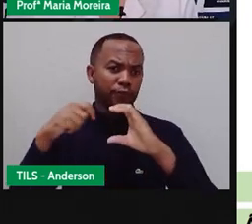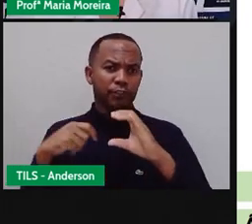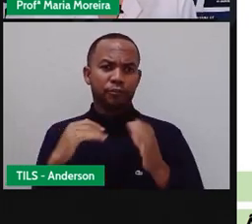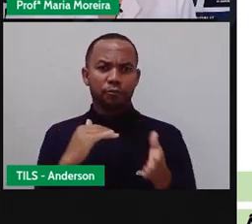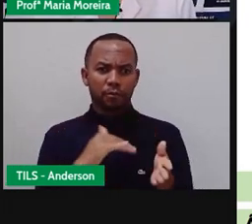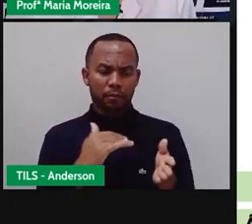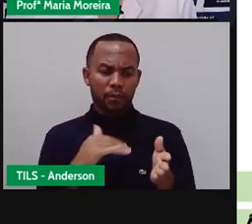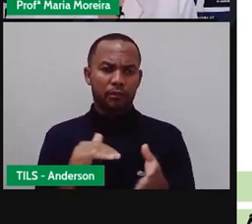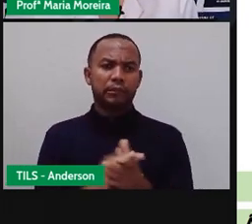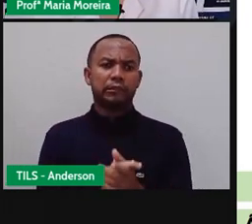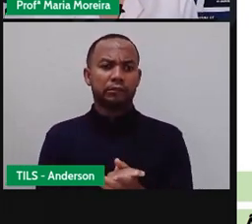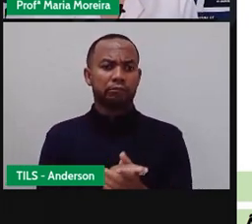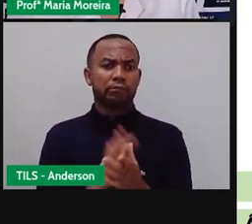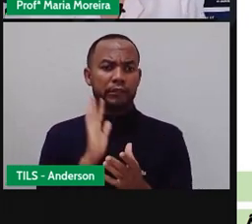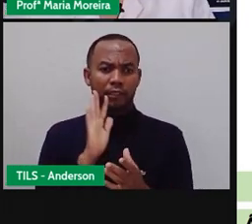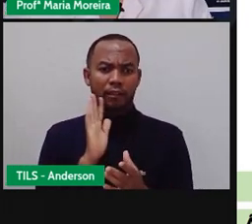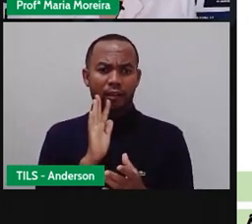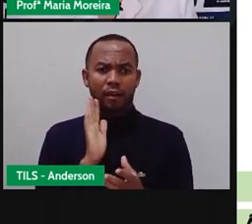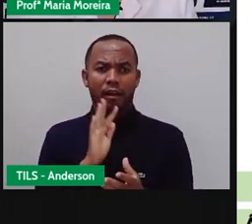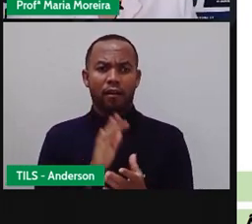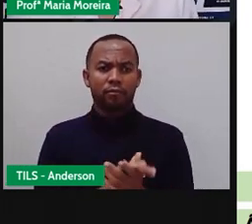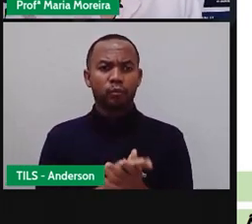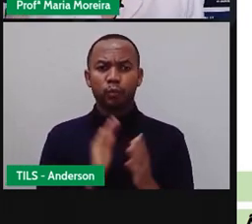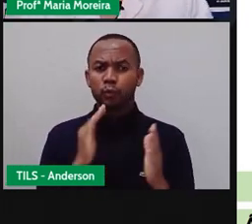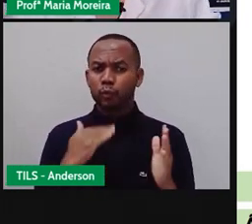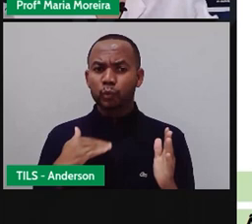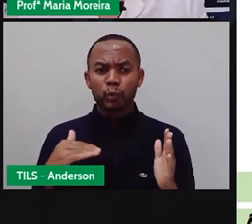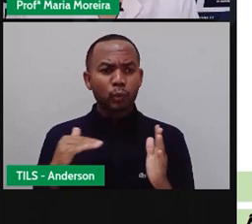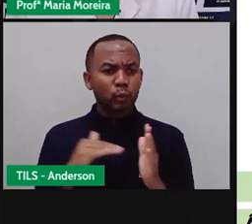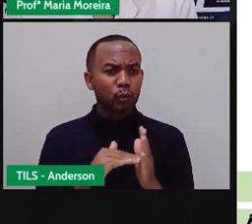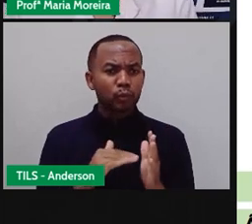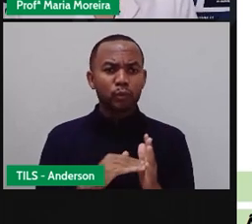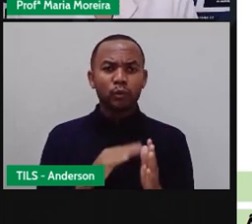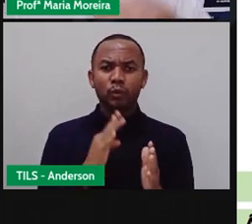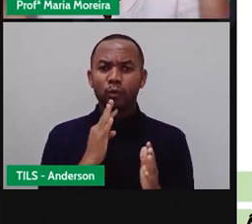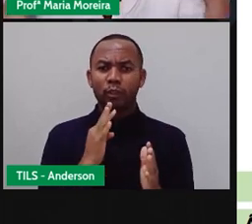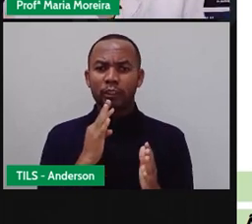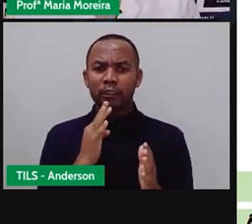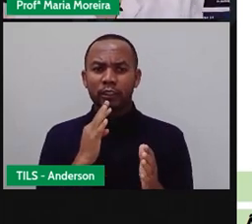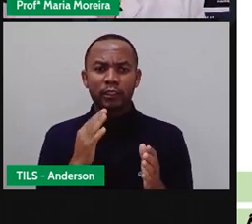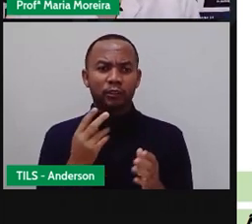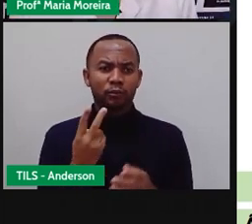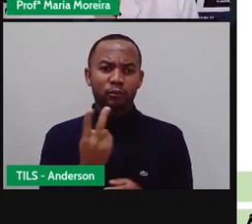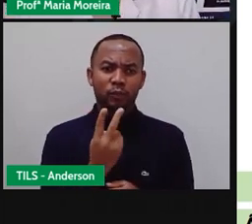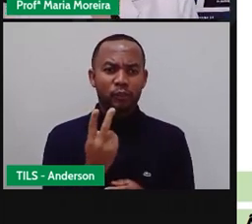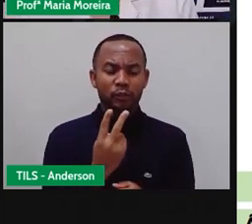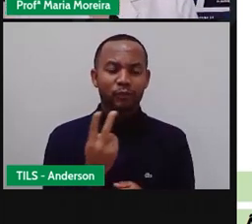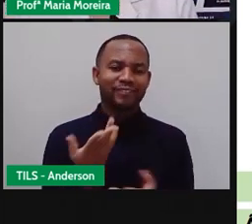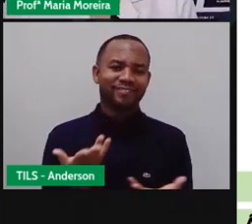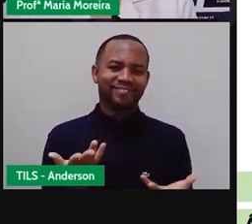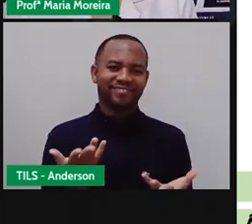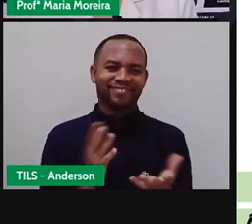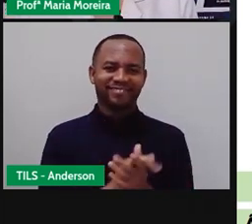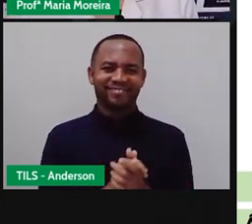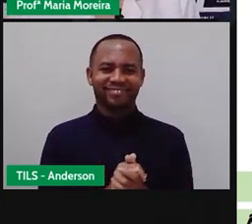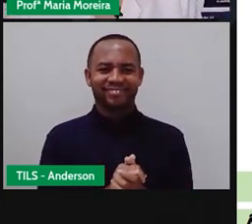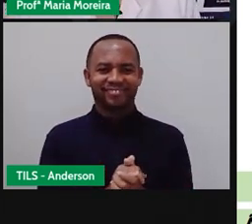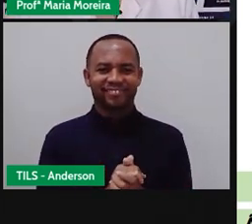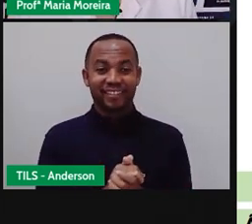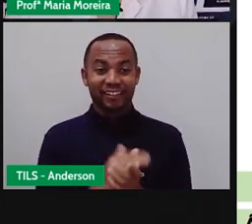tenham acesso a esse conteúdo certo aqui pra que todo mundo fique conhecendo aqui essa dupla para Maria aí